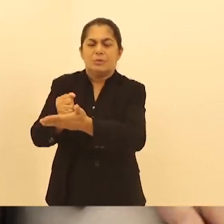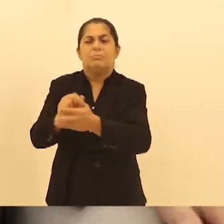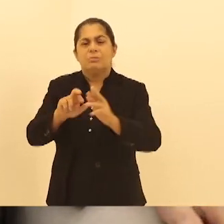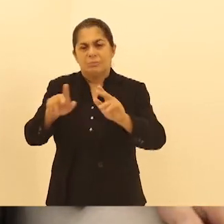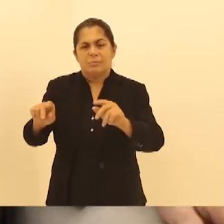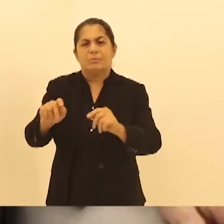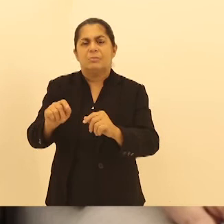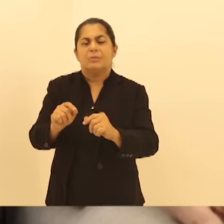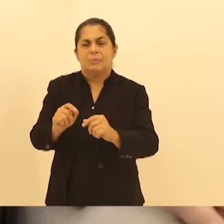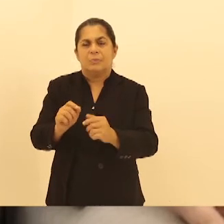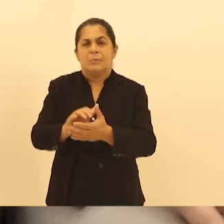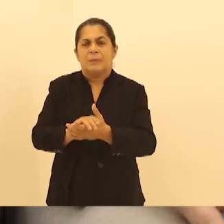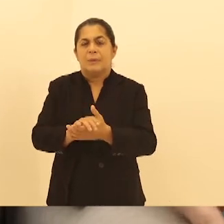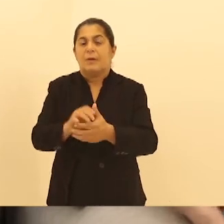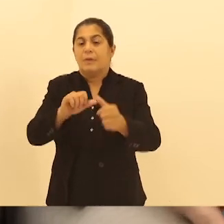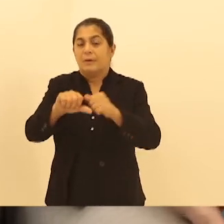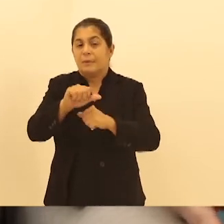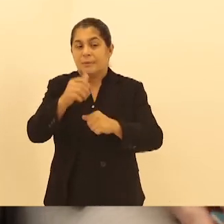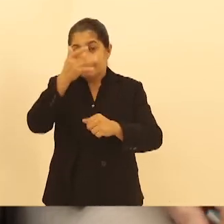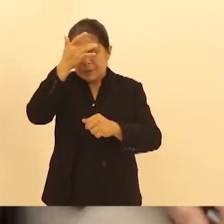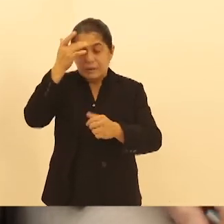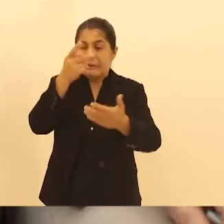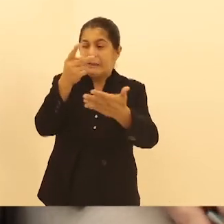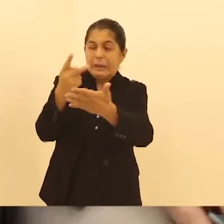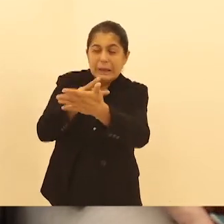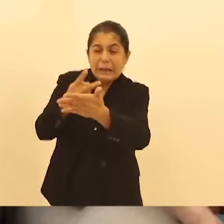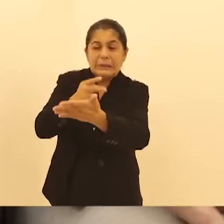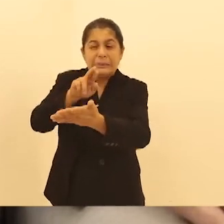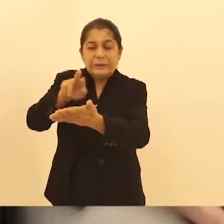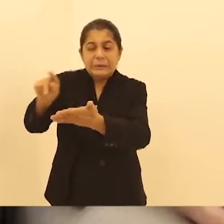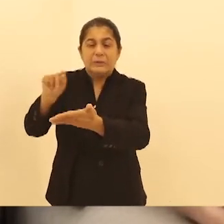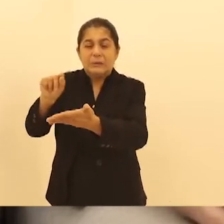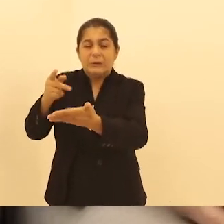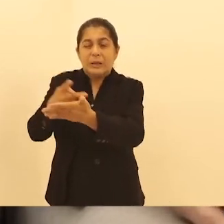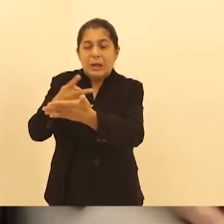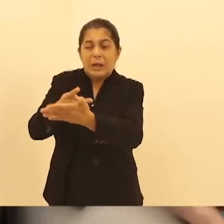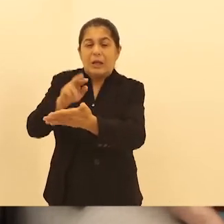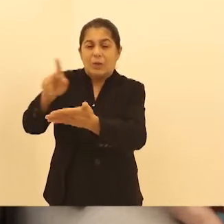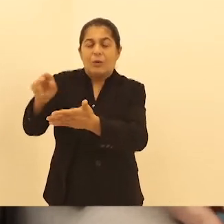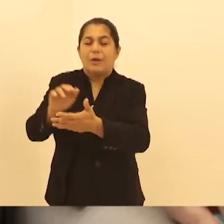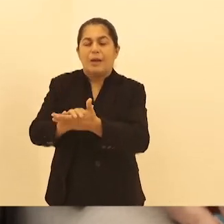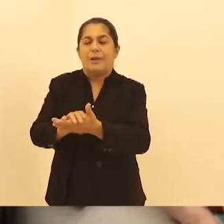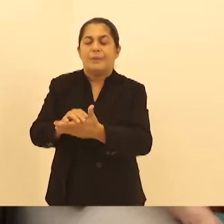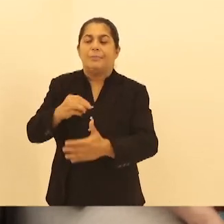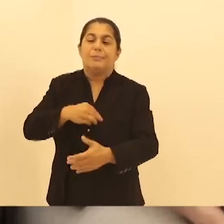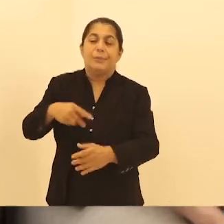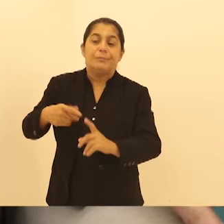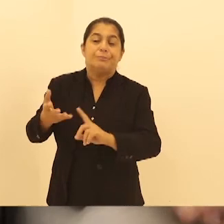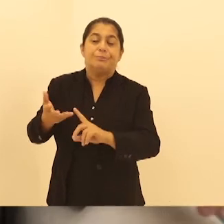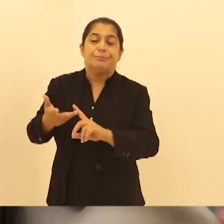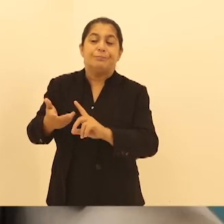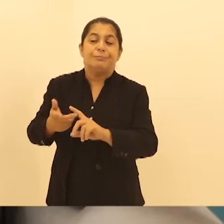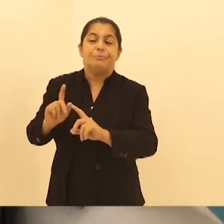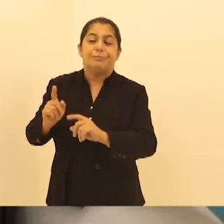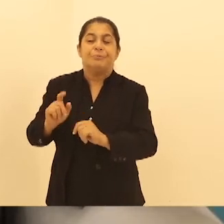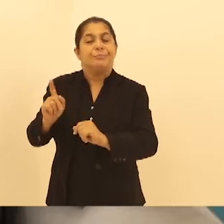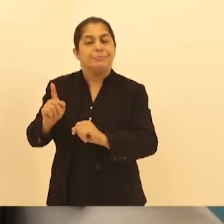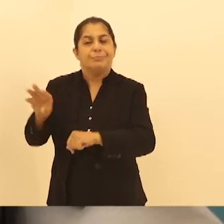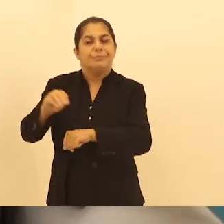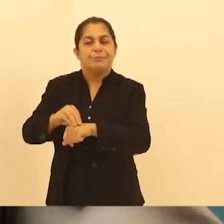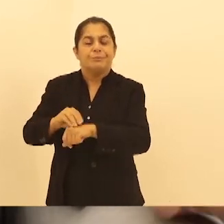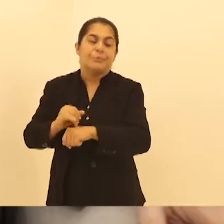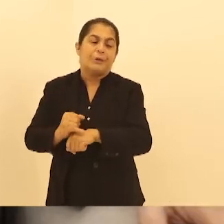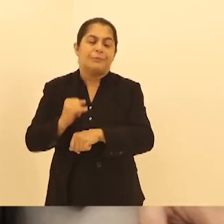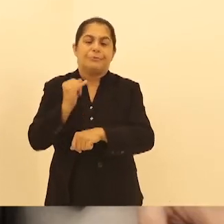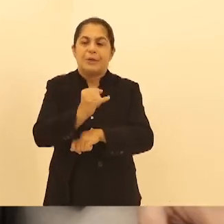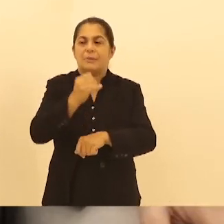efetivamente o álbum é de execução que tem a atribuição própria para cada